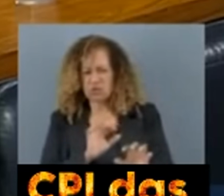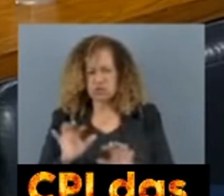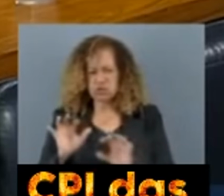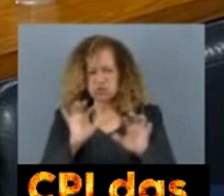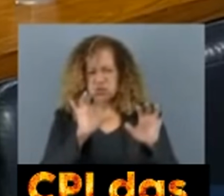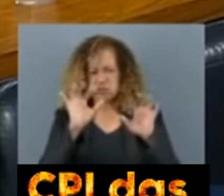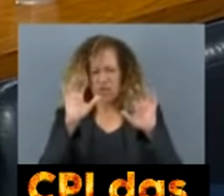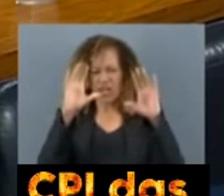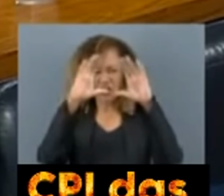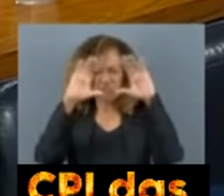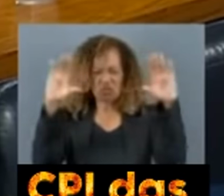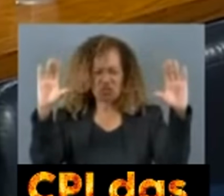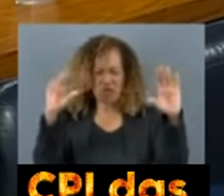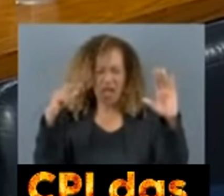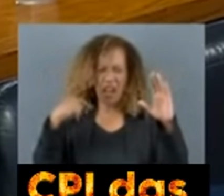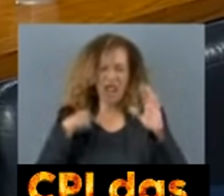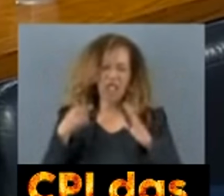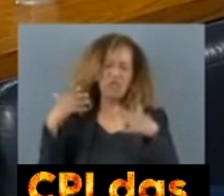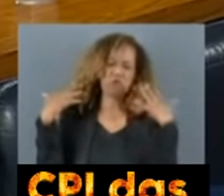Eu